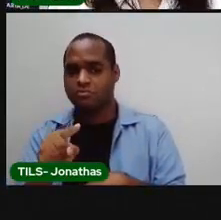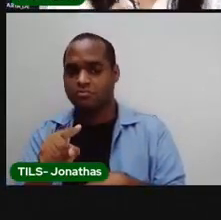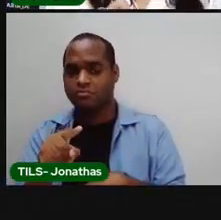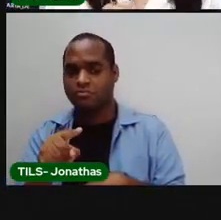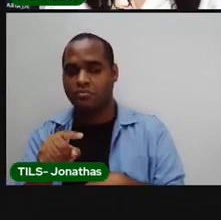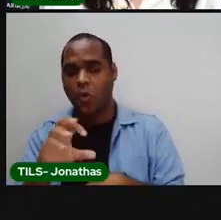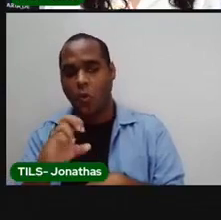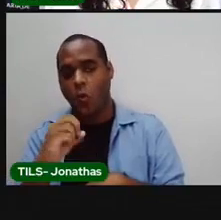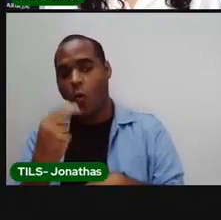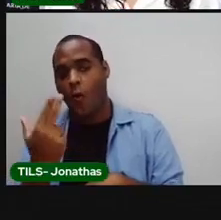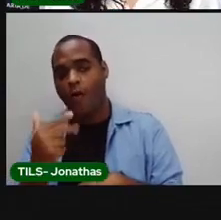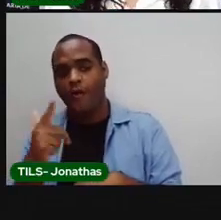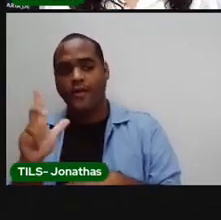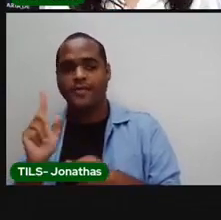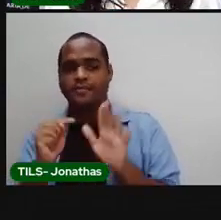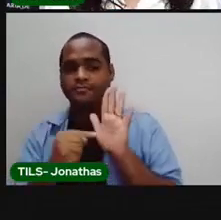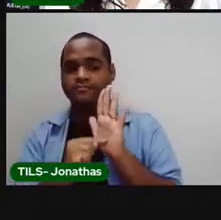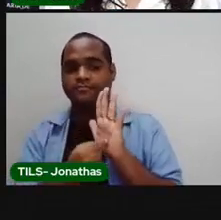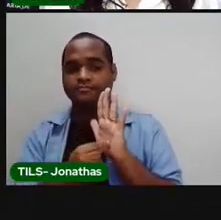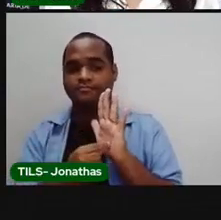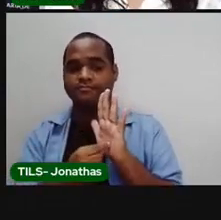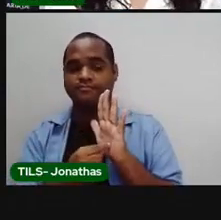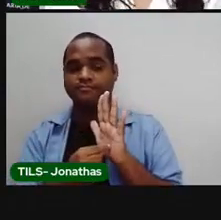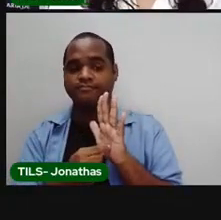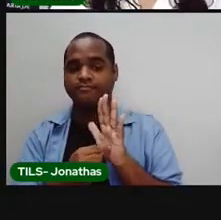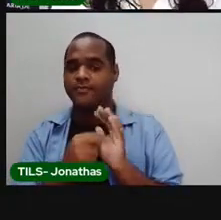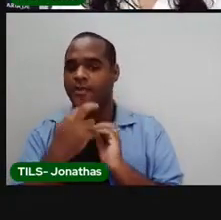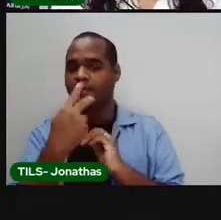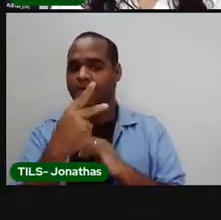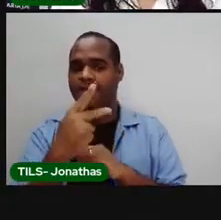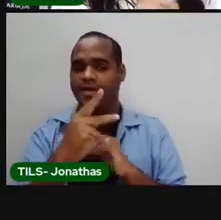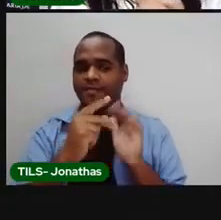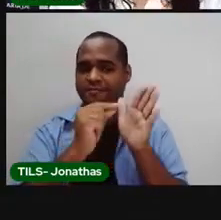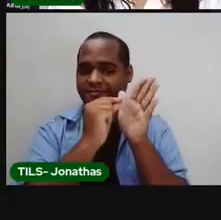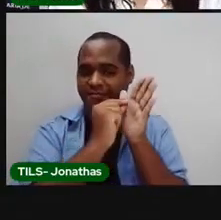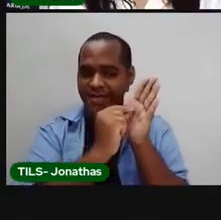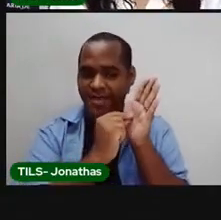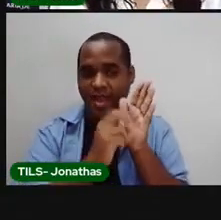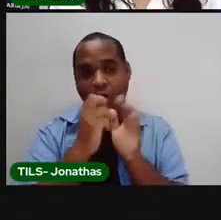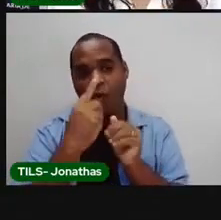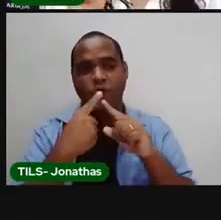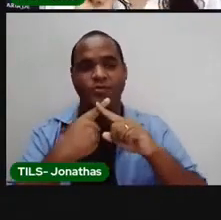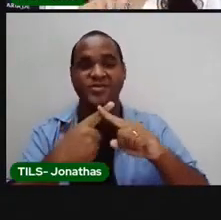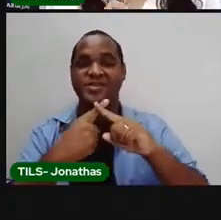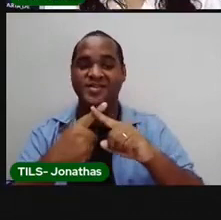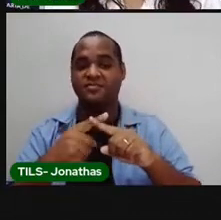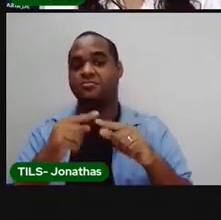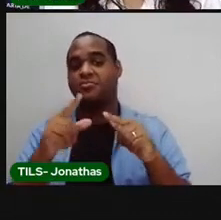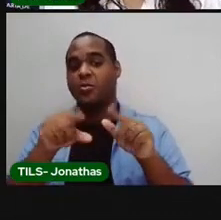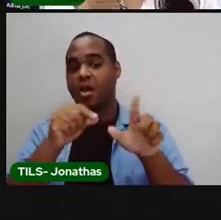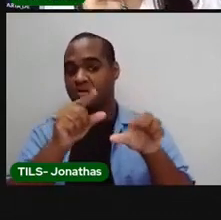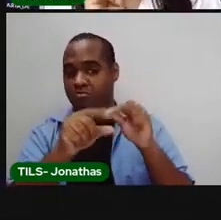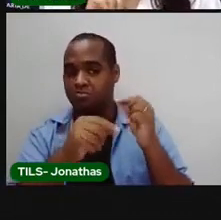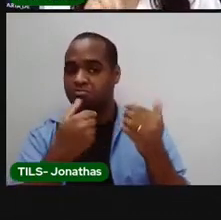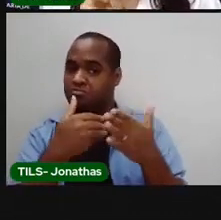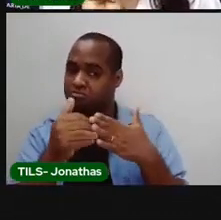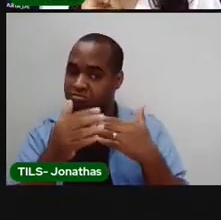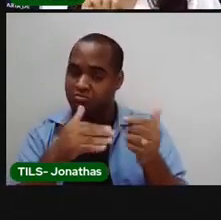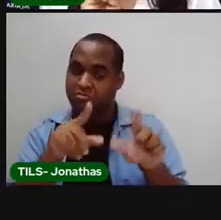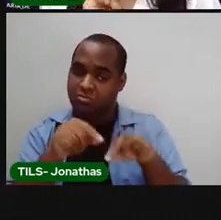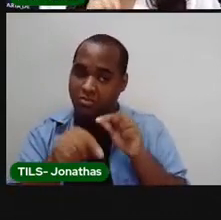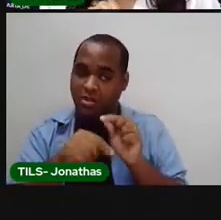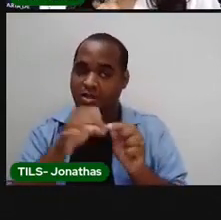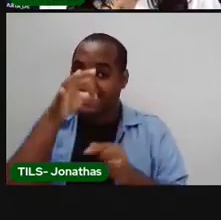interrogação? Ou é o ponto final? Você vai pintar ou marcar um X no quadradinho do